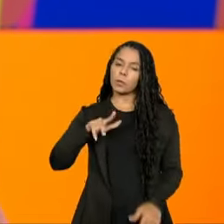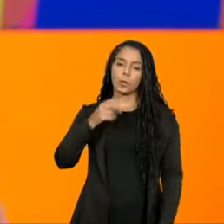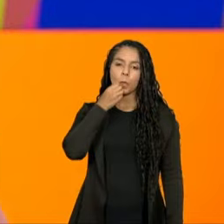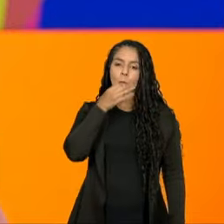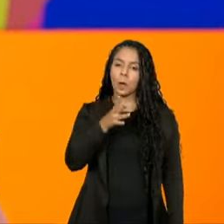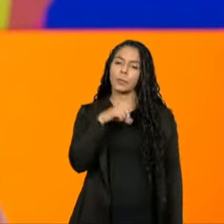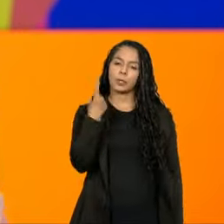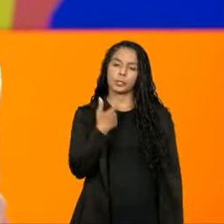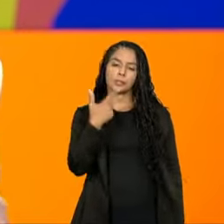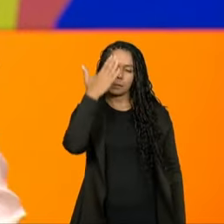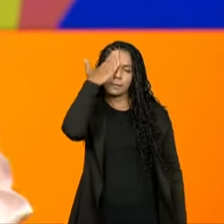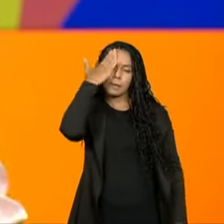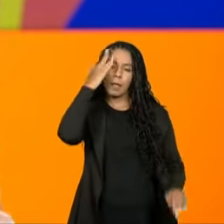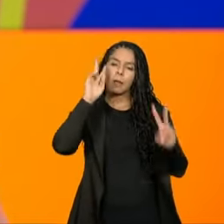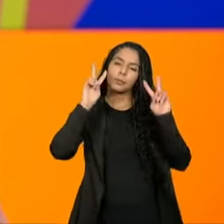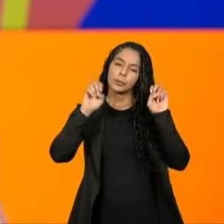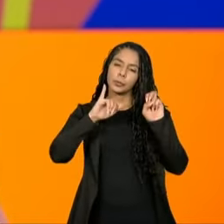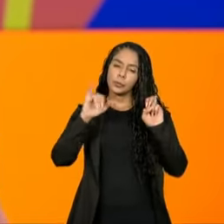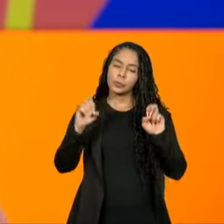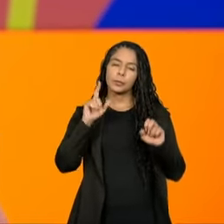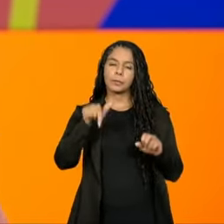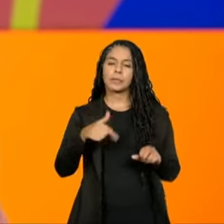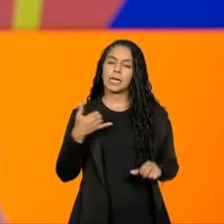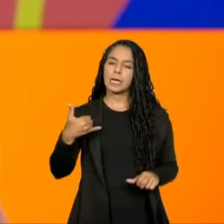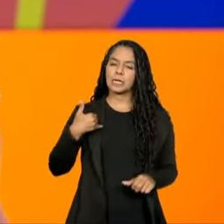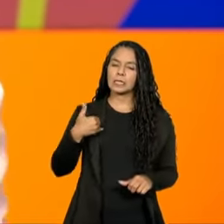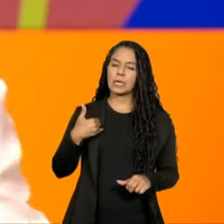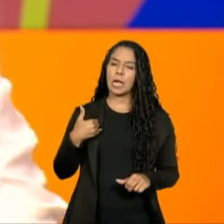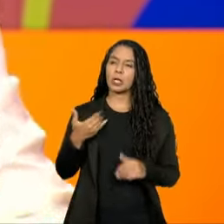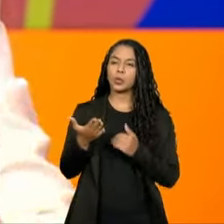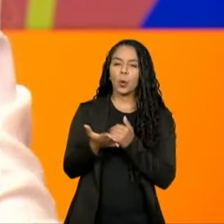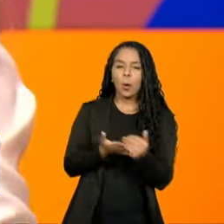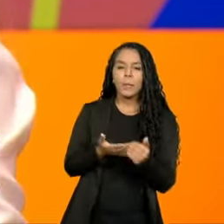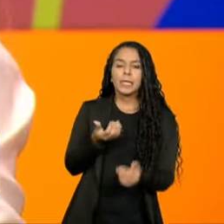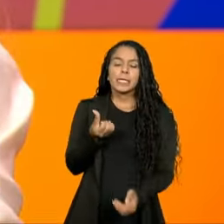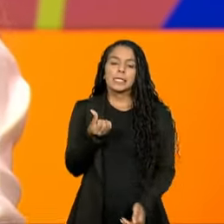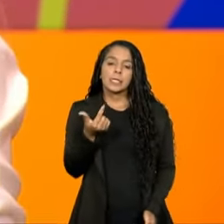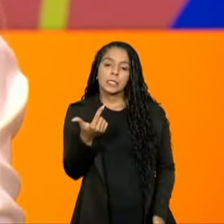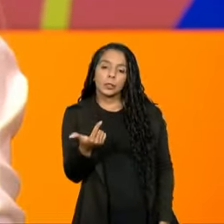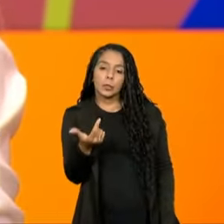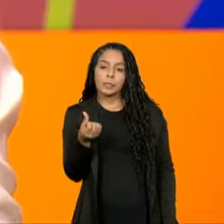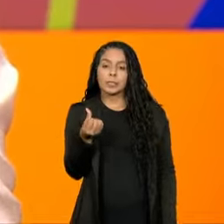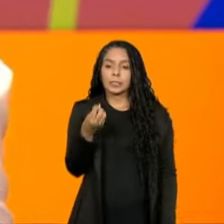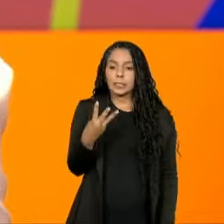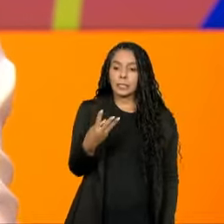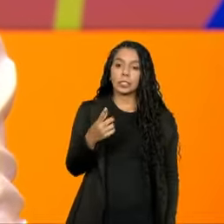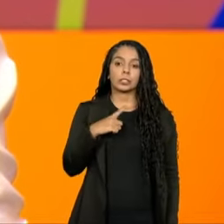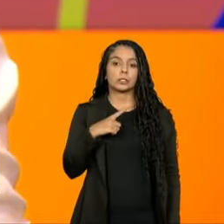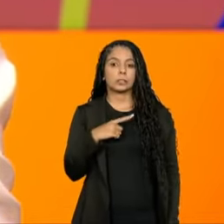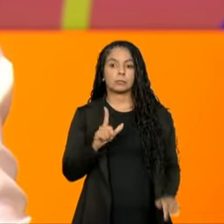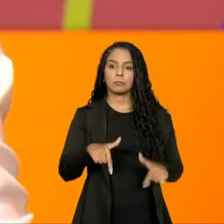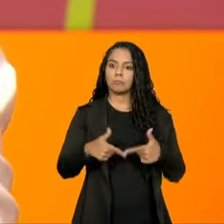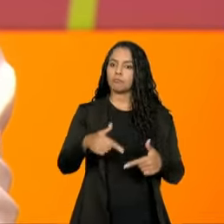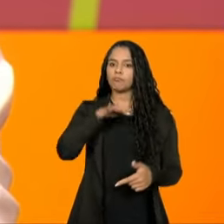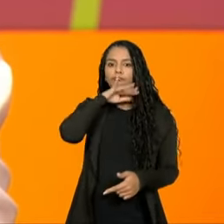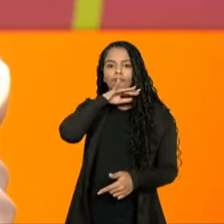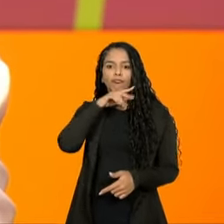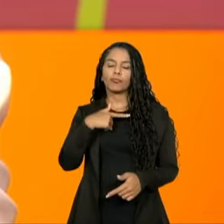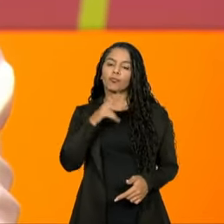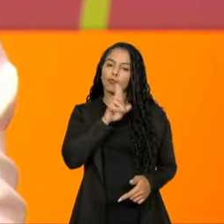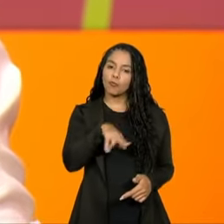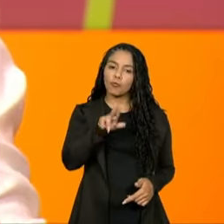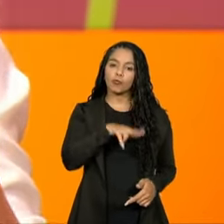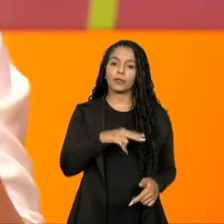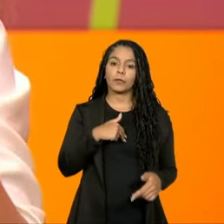Hoje a gente sabe isso, né? A entrada ali é 62, 63 anos, então ele tem repercussões ruins, porque ele usa indivíduos fora